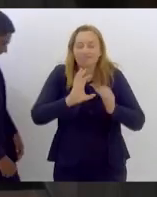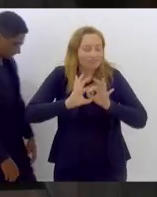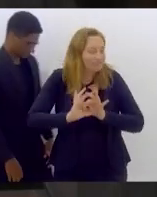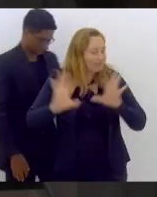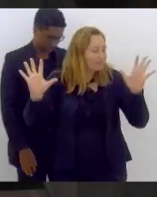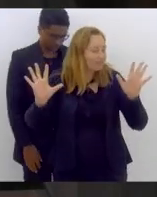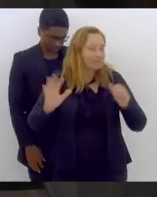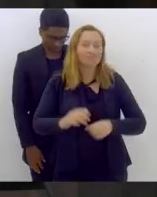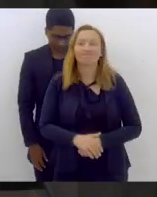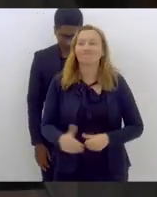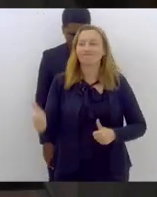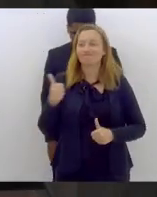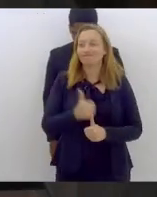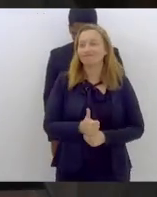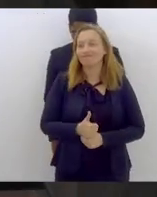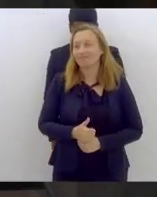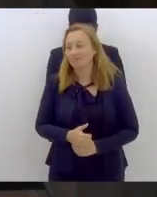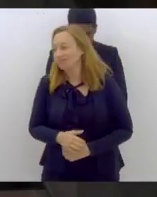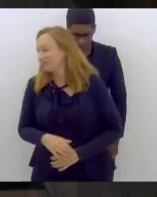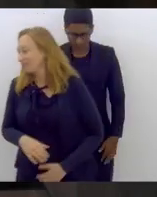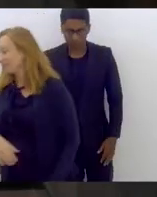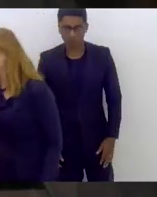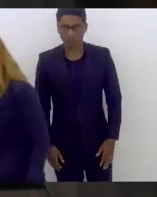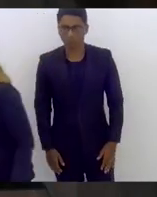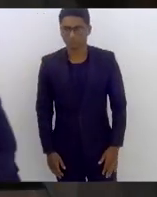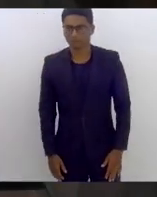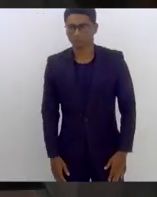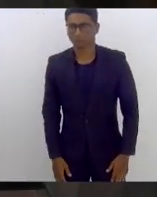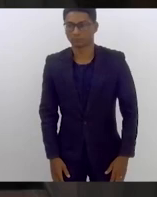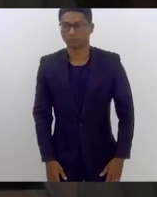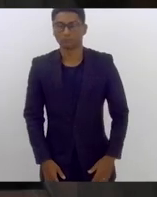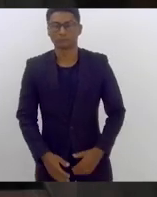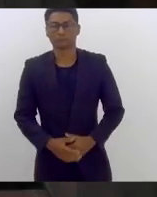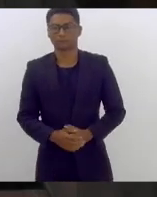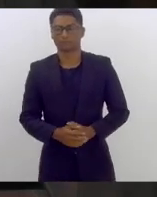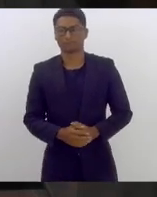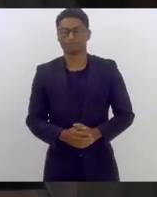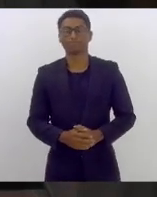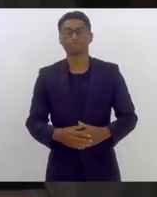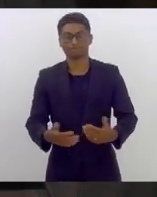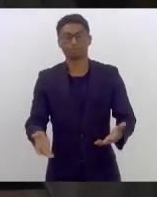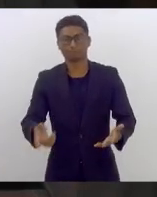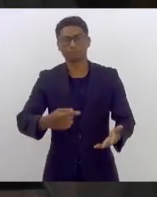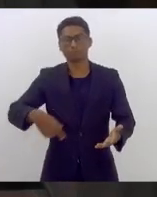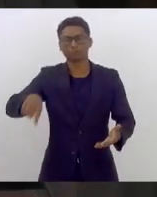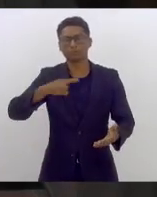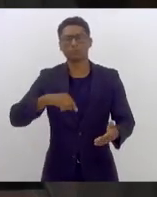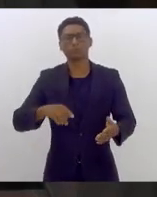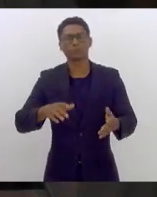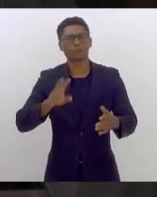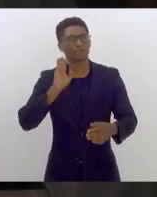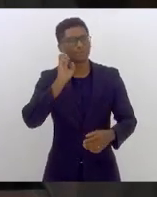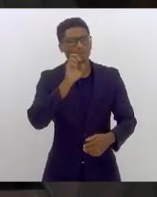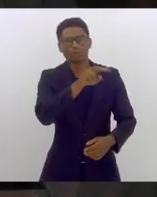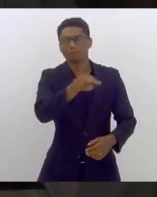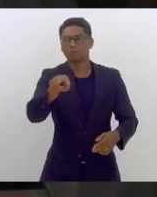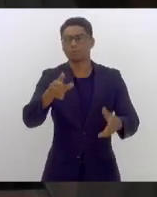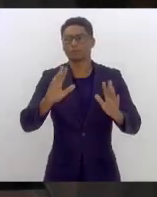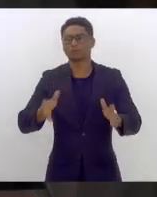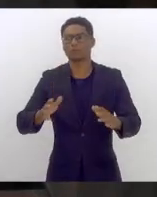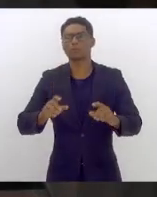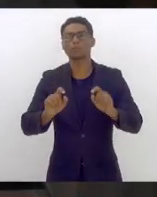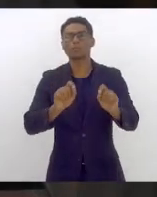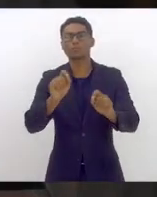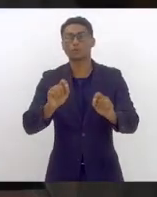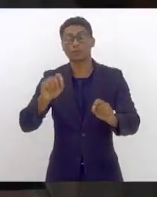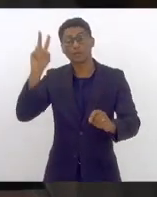liberdade. Porque já verificamos que, ao longo da história da humanidade, diversas